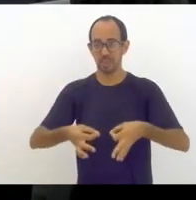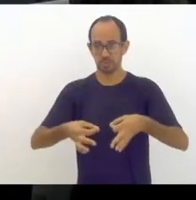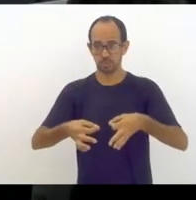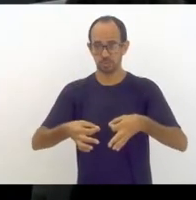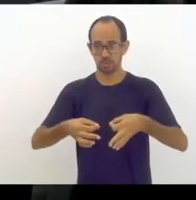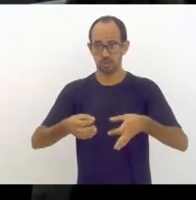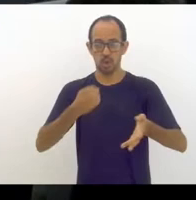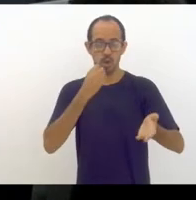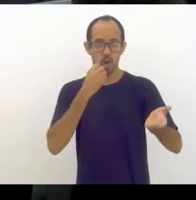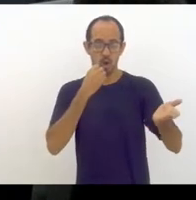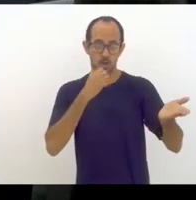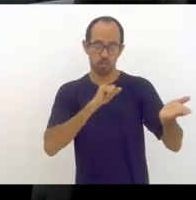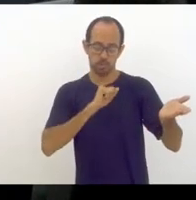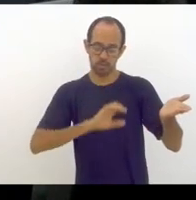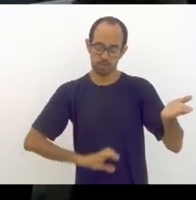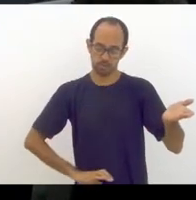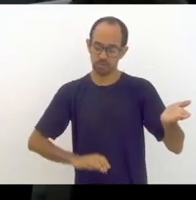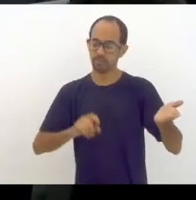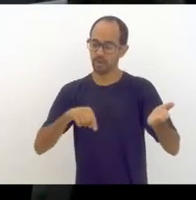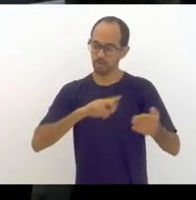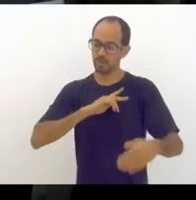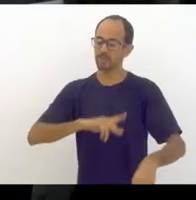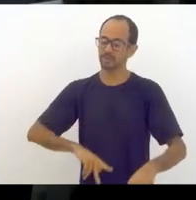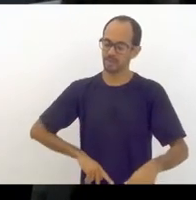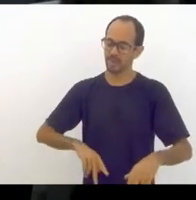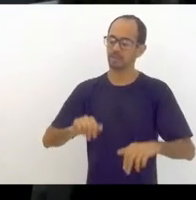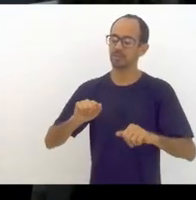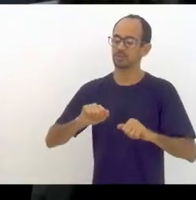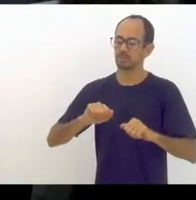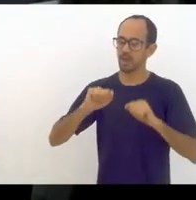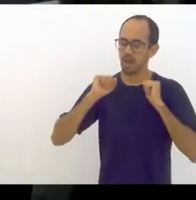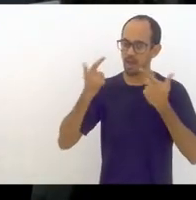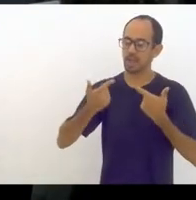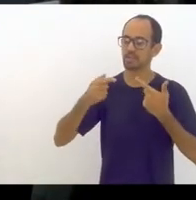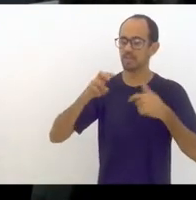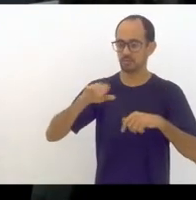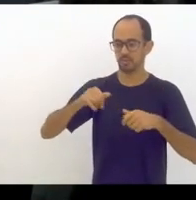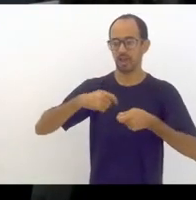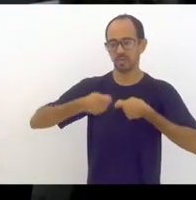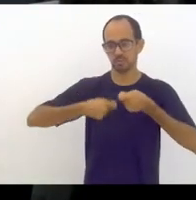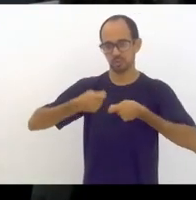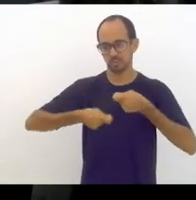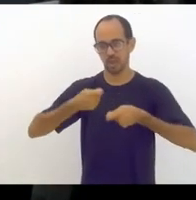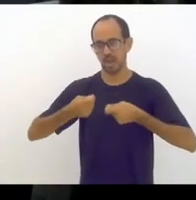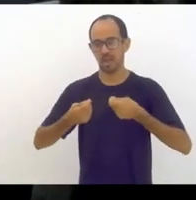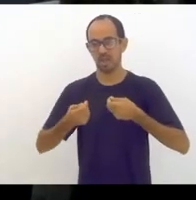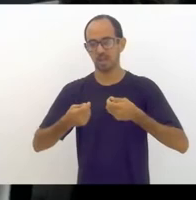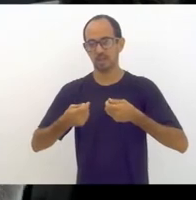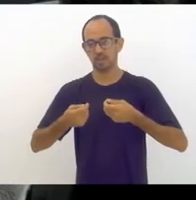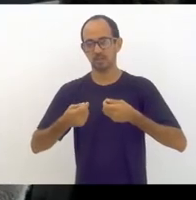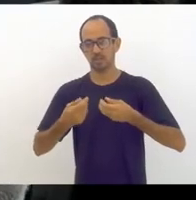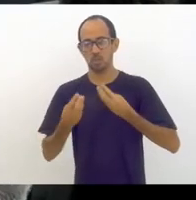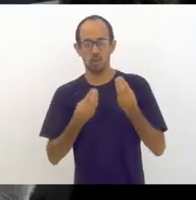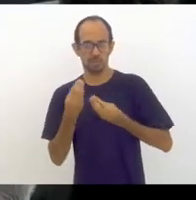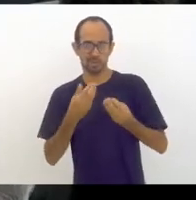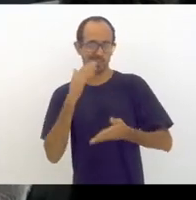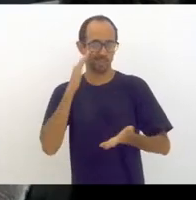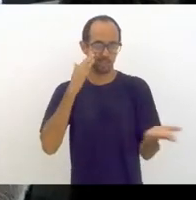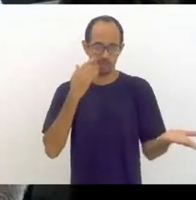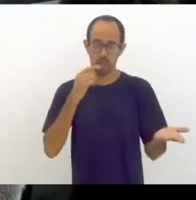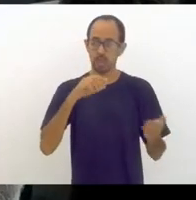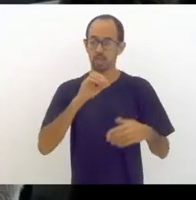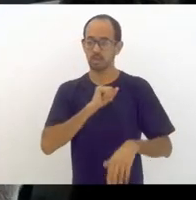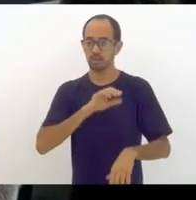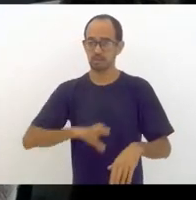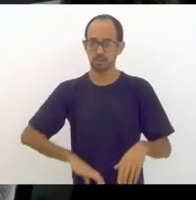André Ciliano é o presidente da Assembleia, ele vai conduzir da forma que ele entender. O deputado André Ciliano é uma pessoa de diálogo. Né?